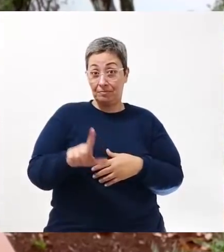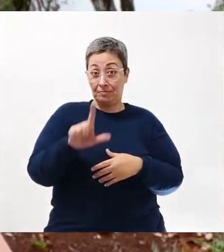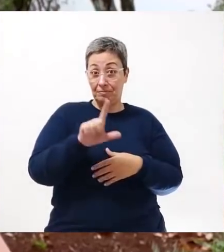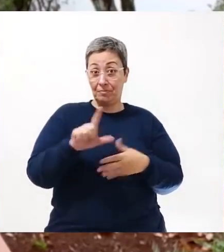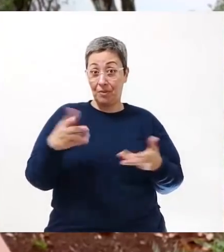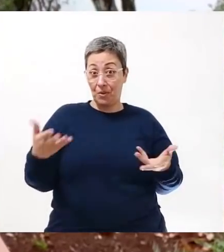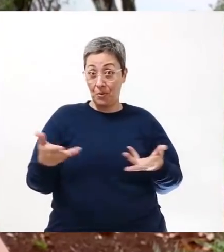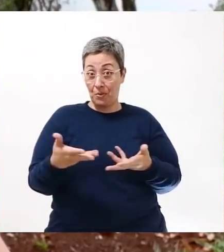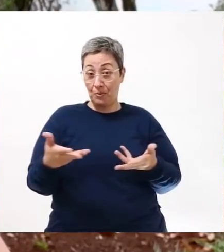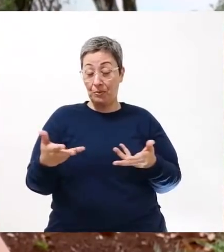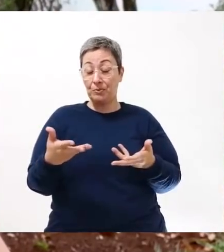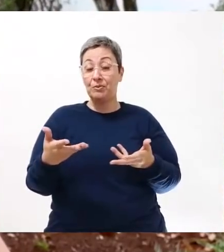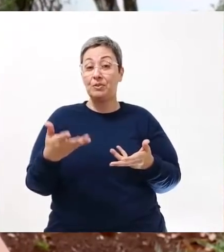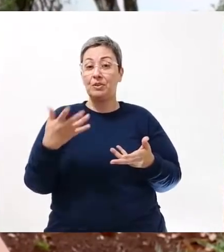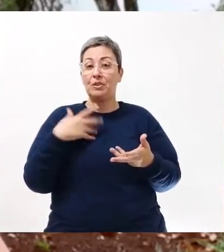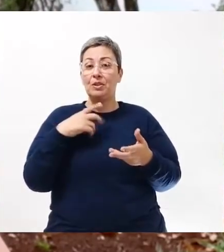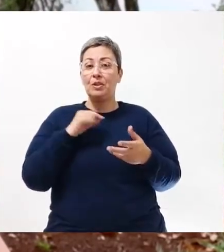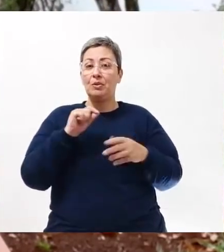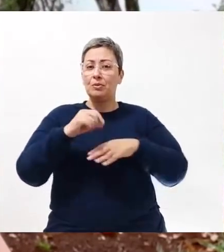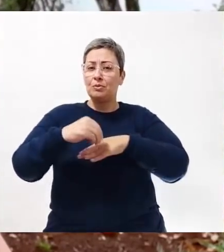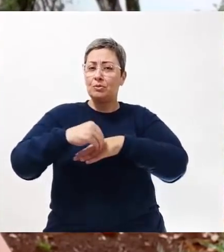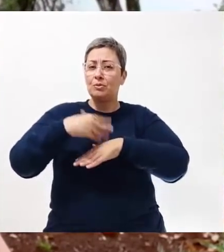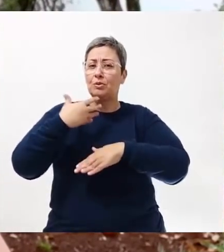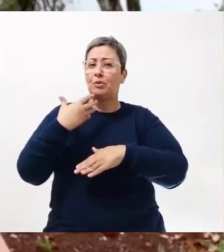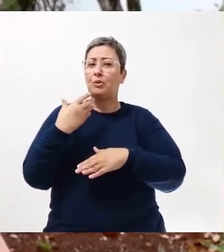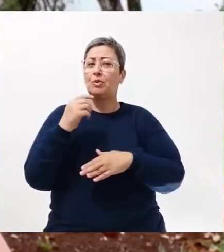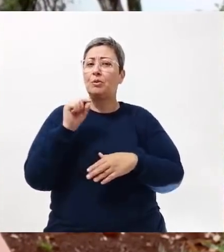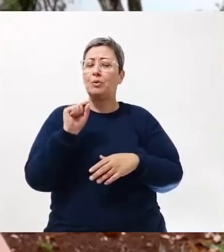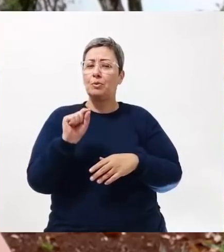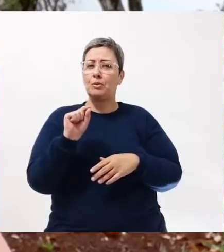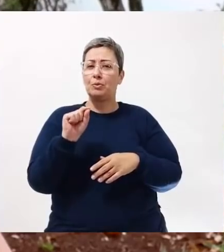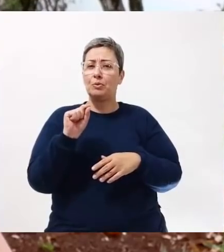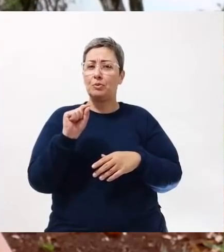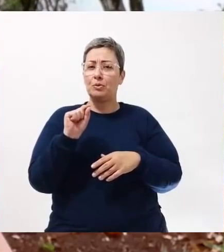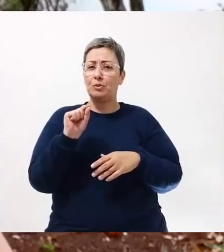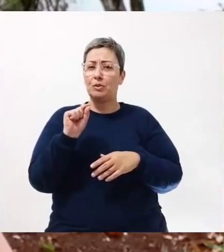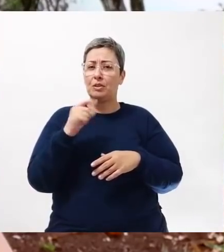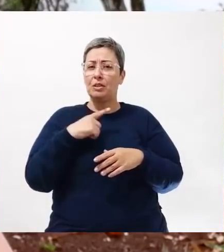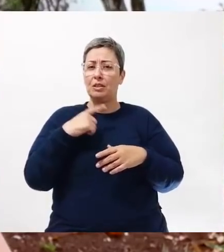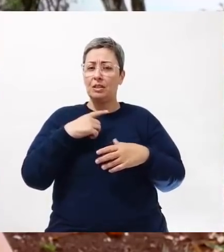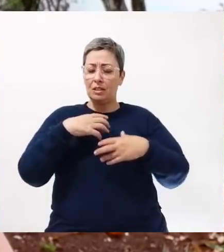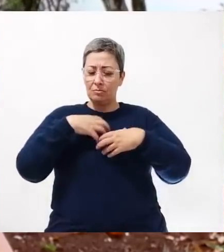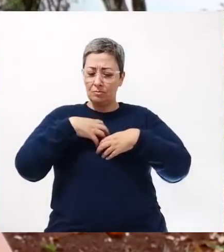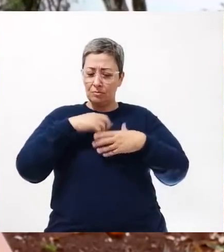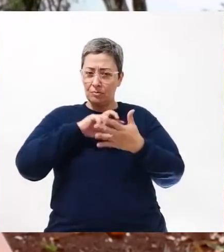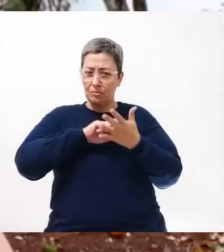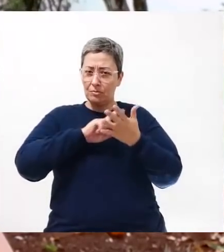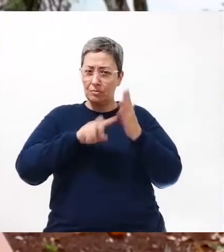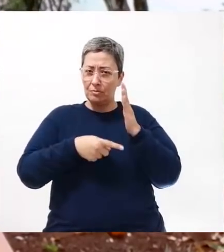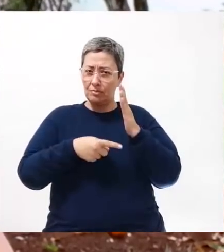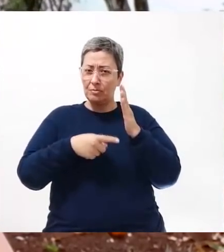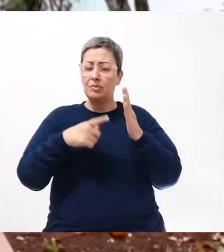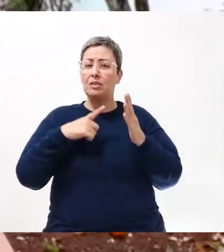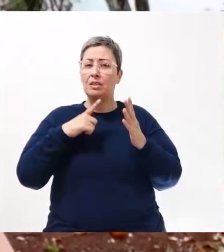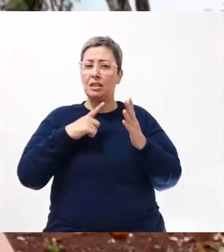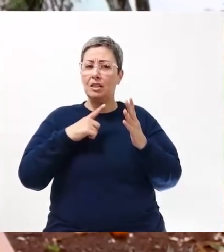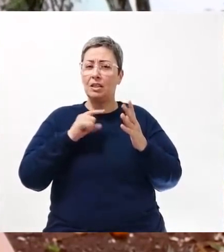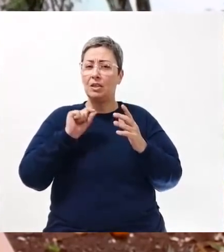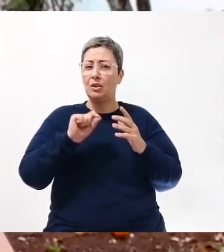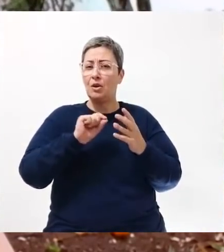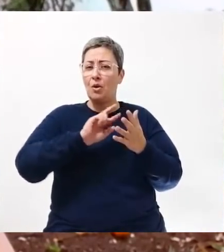E essa literatura no dia de hoje nos vem dizer que dentro dos